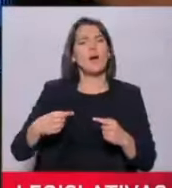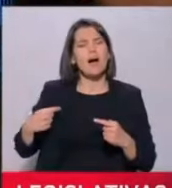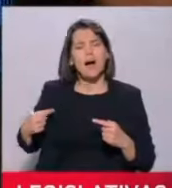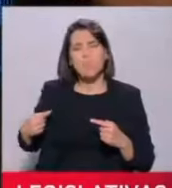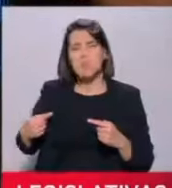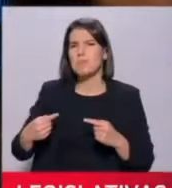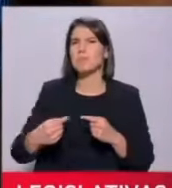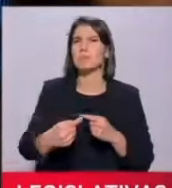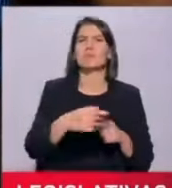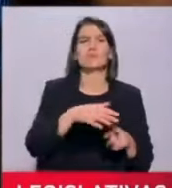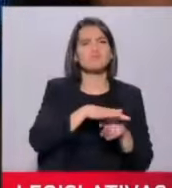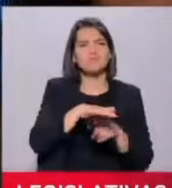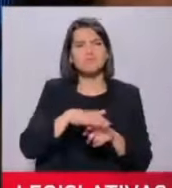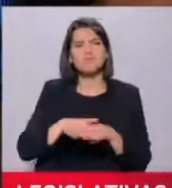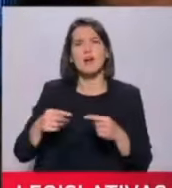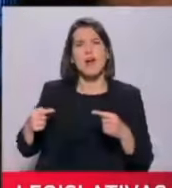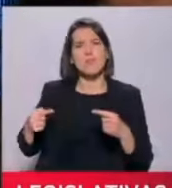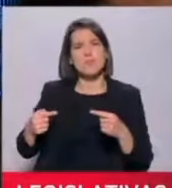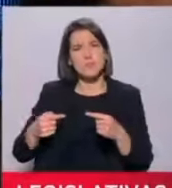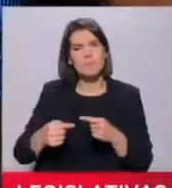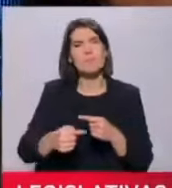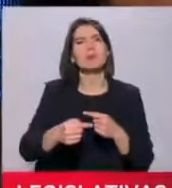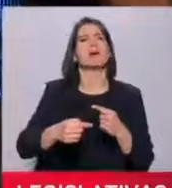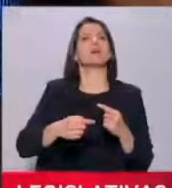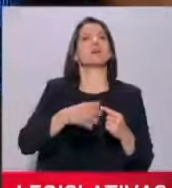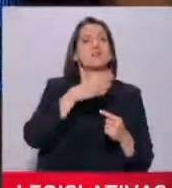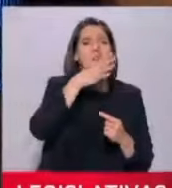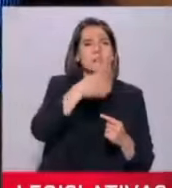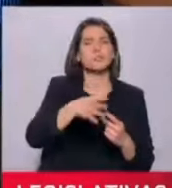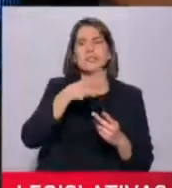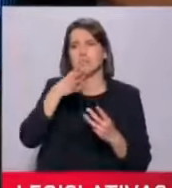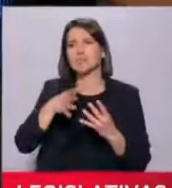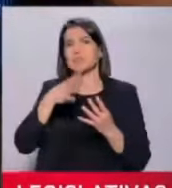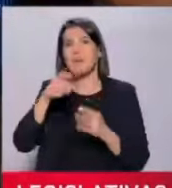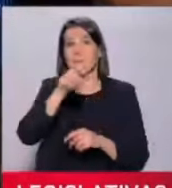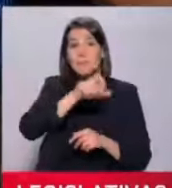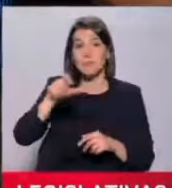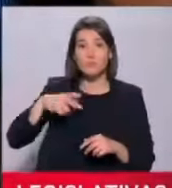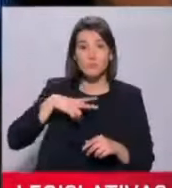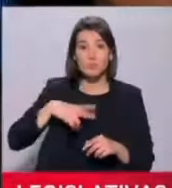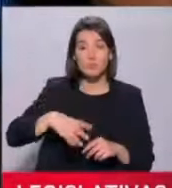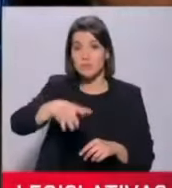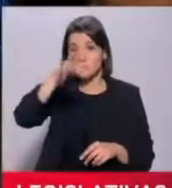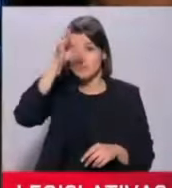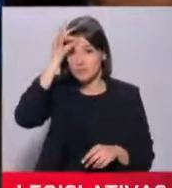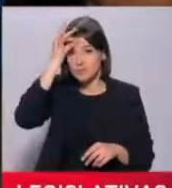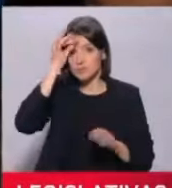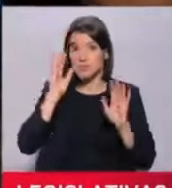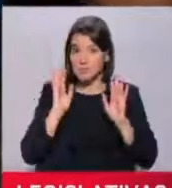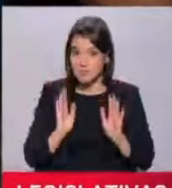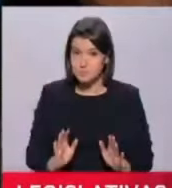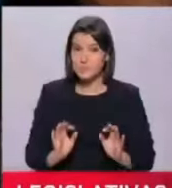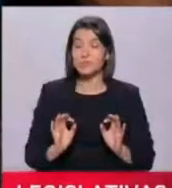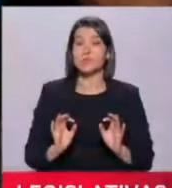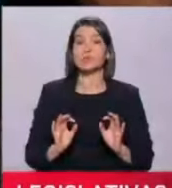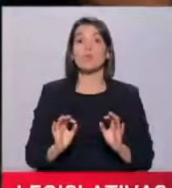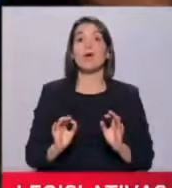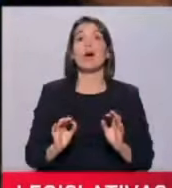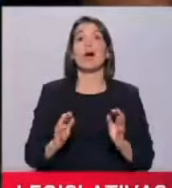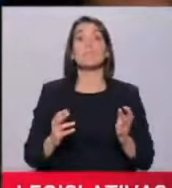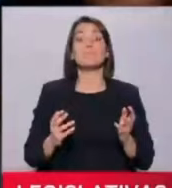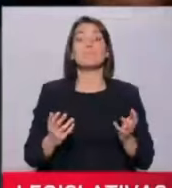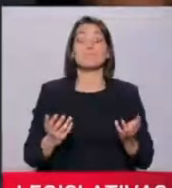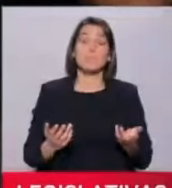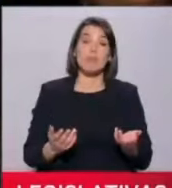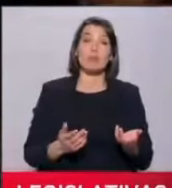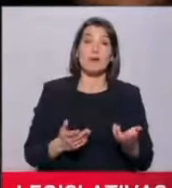dias ainda treinar todos os dias porque cada português perceba que o liberalismo funciona